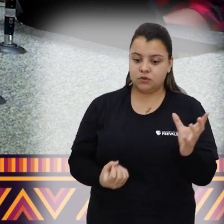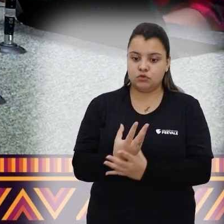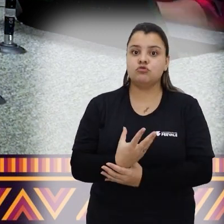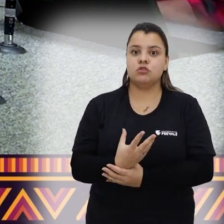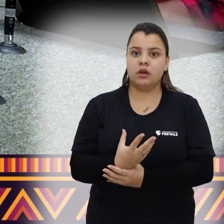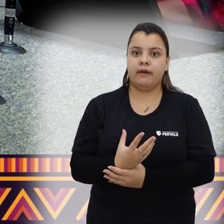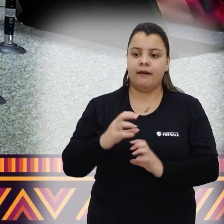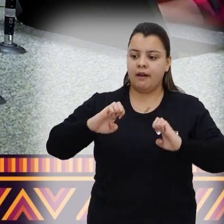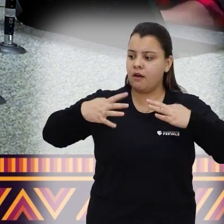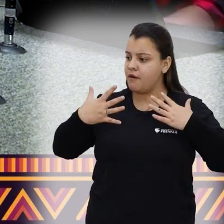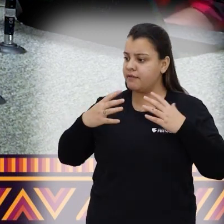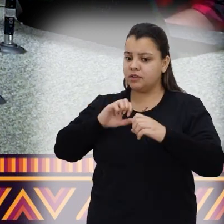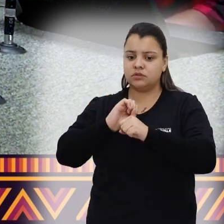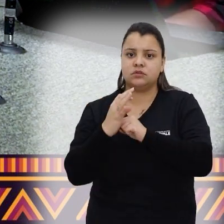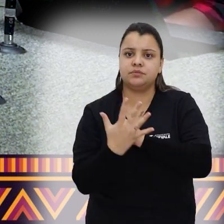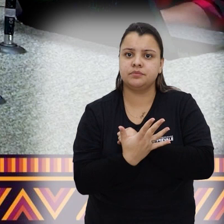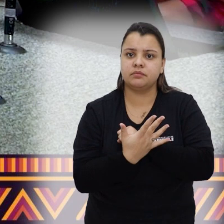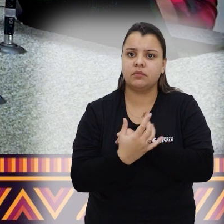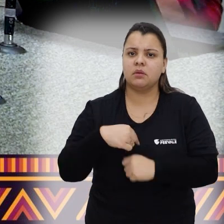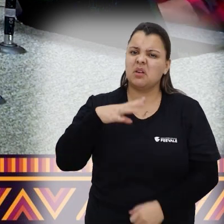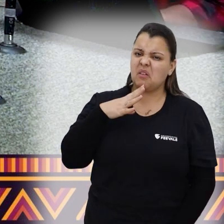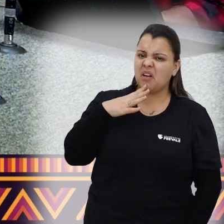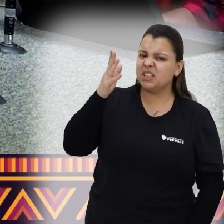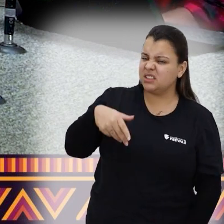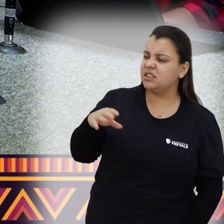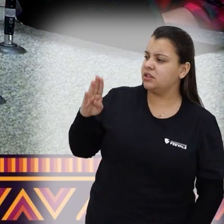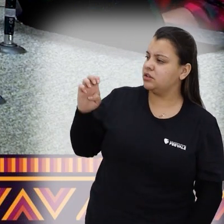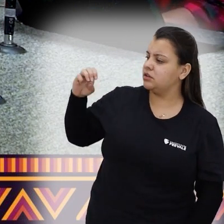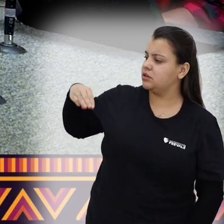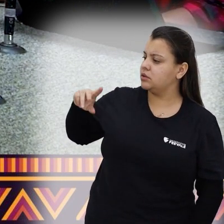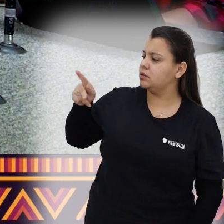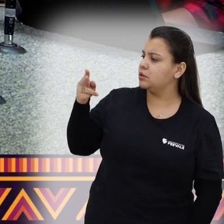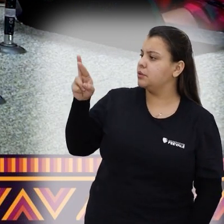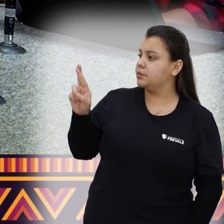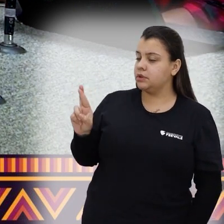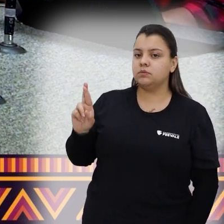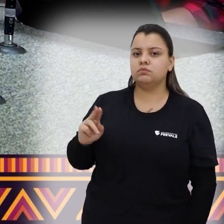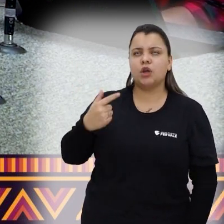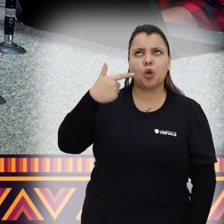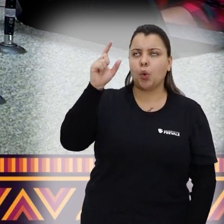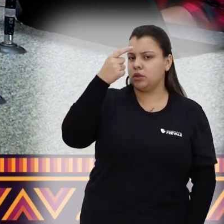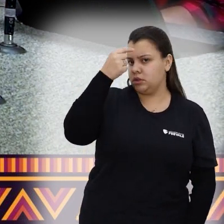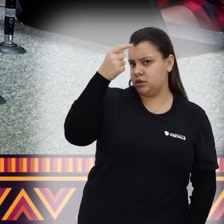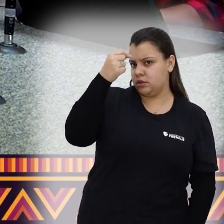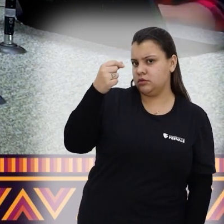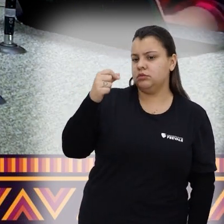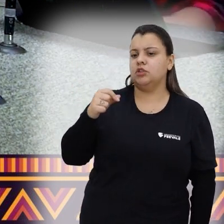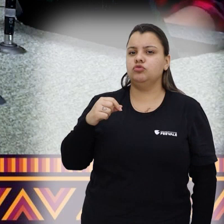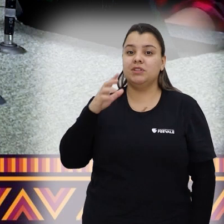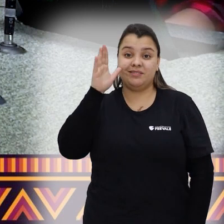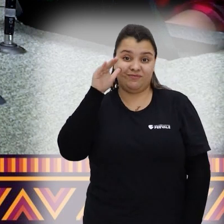pandemia. E eu conhecia o Benhur de uma outra universidade, uma aula que eu assisti dele, né, junto com a